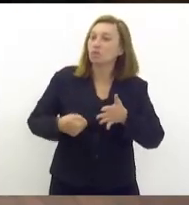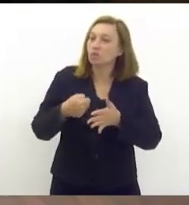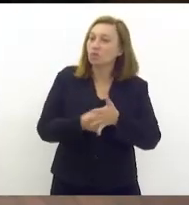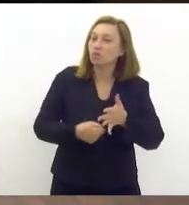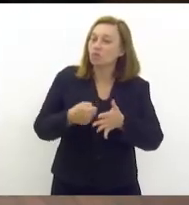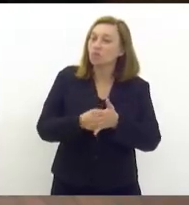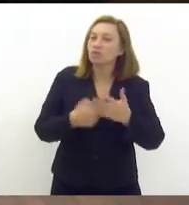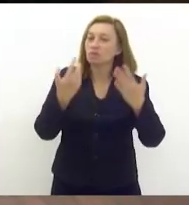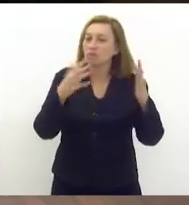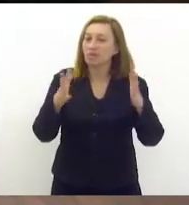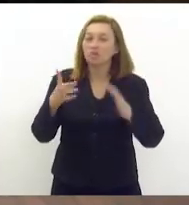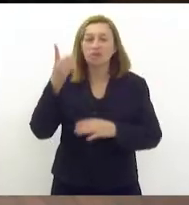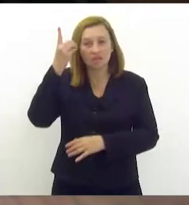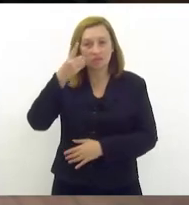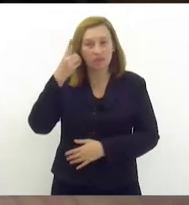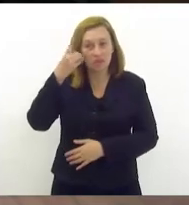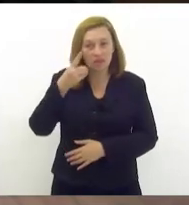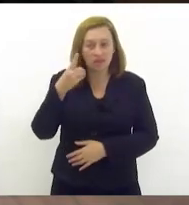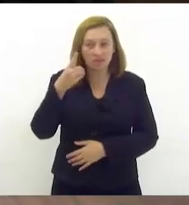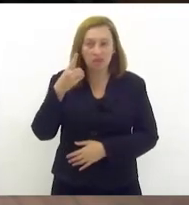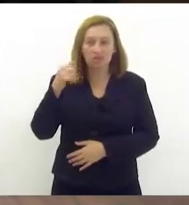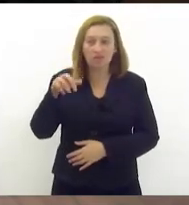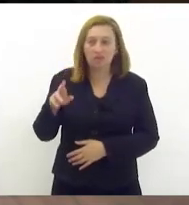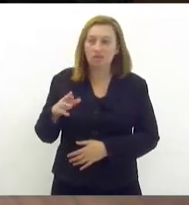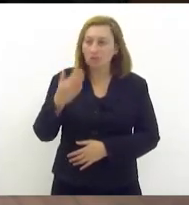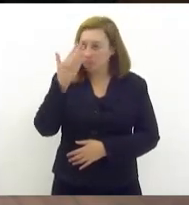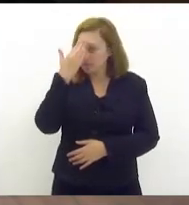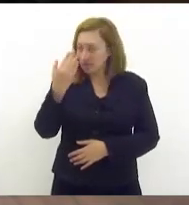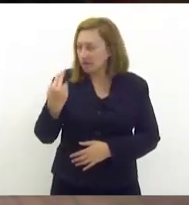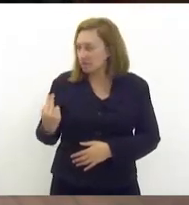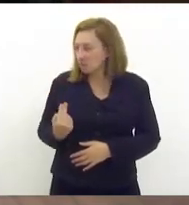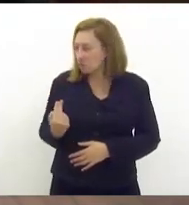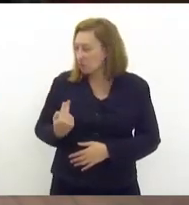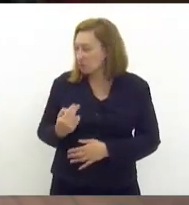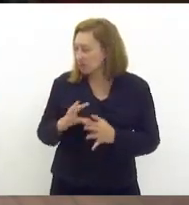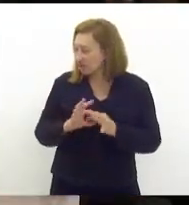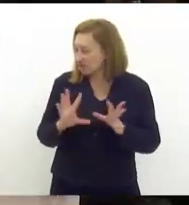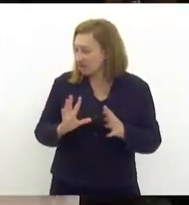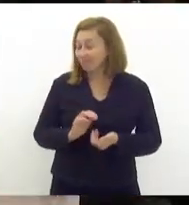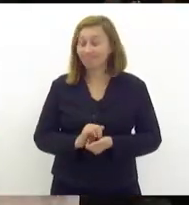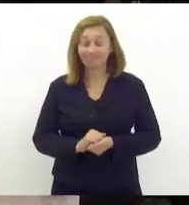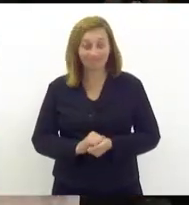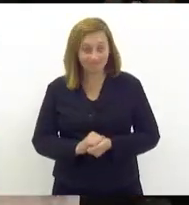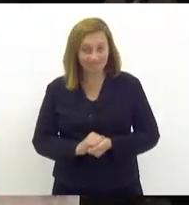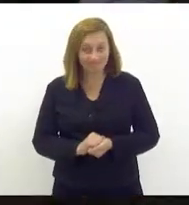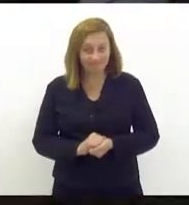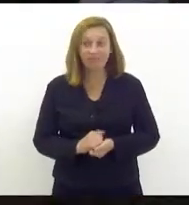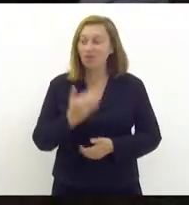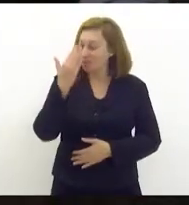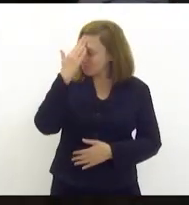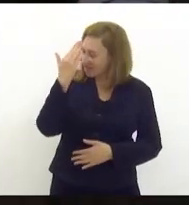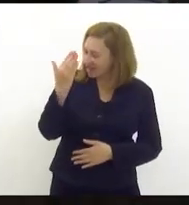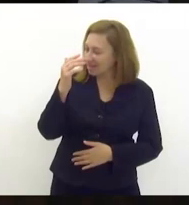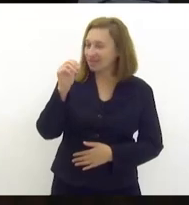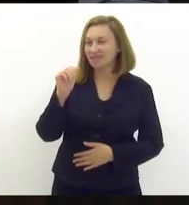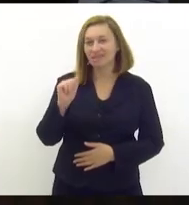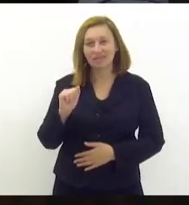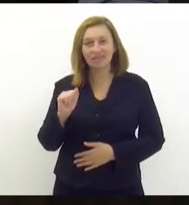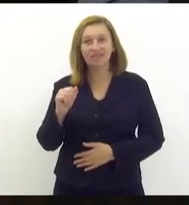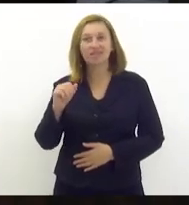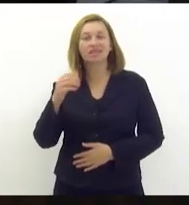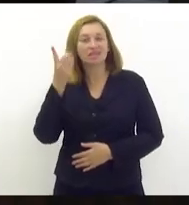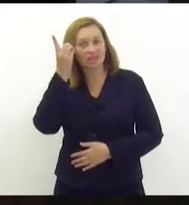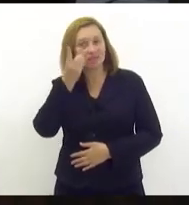Parabéns deputado e obrigado pela autoria Obrigado nosso nome